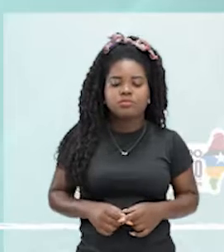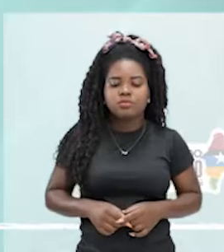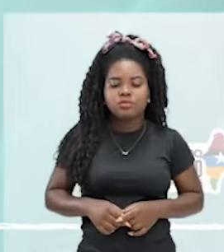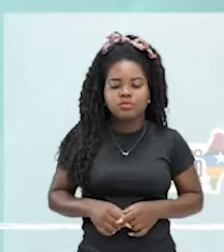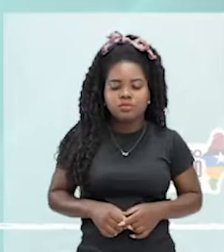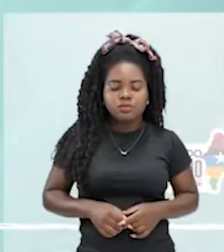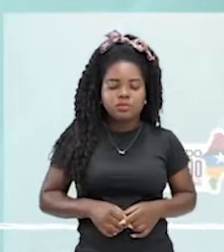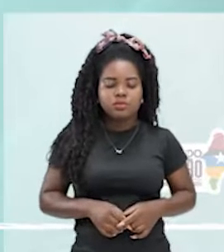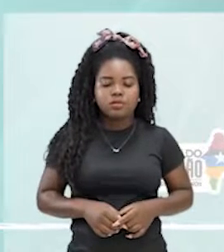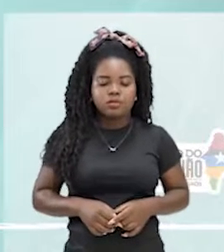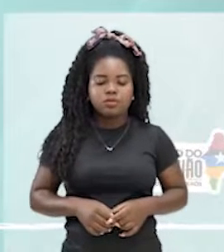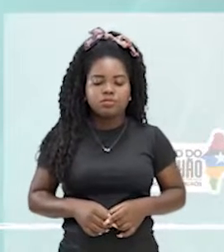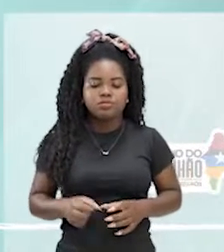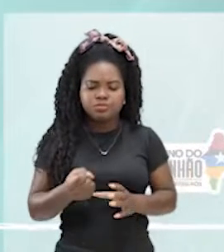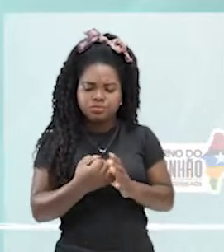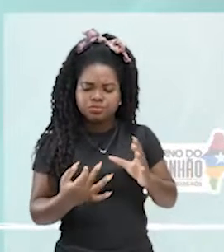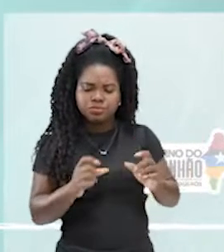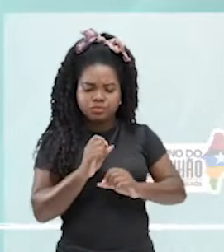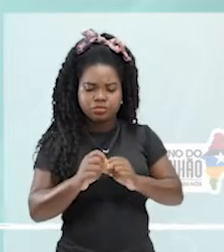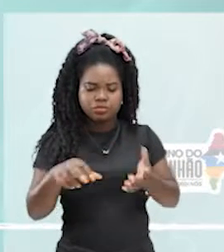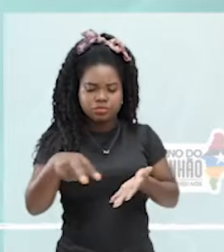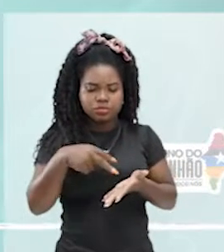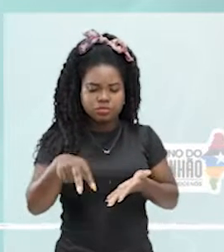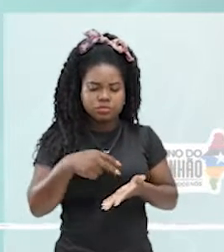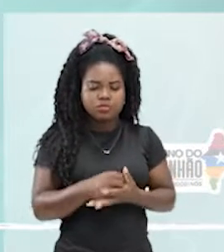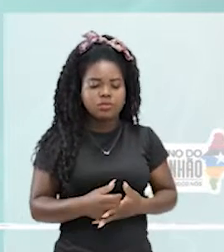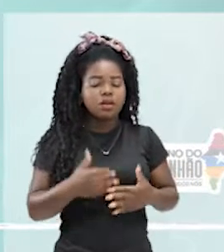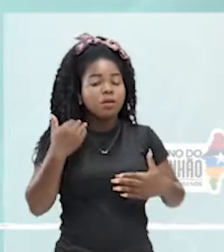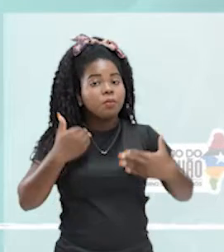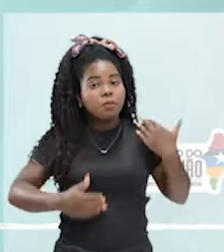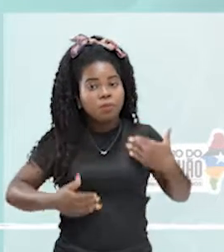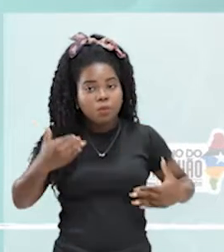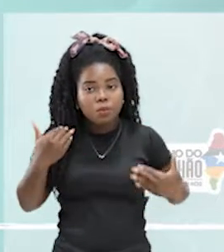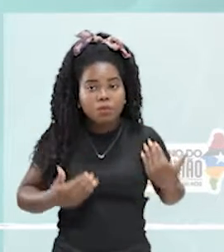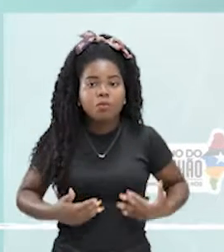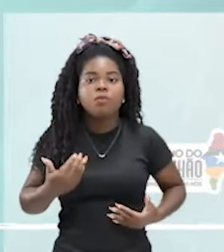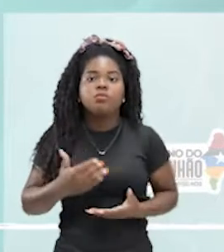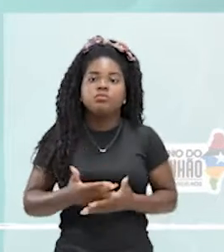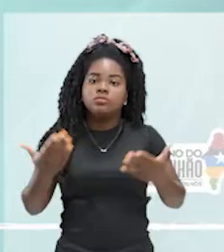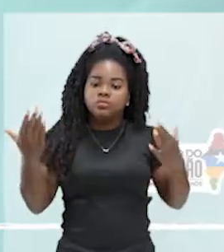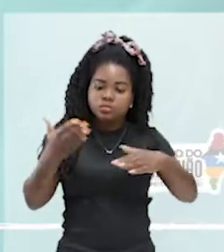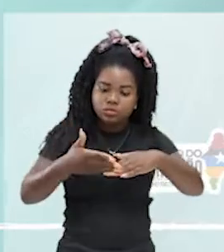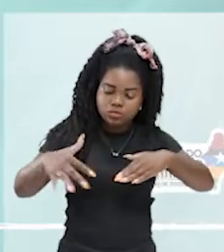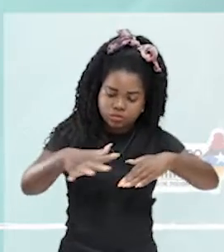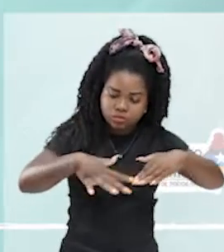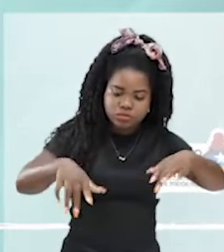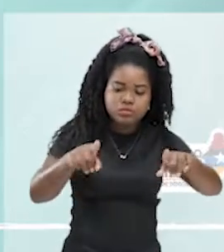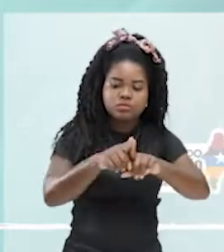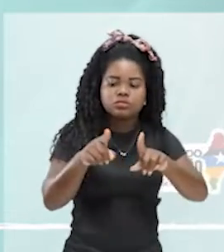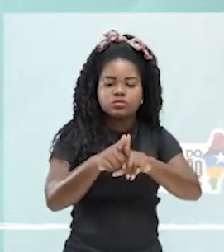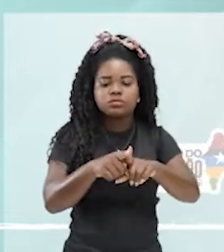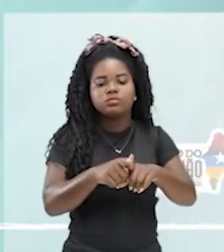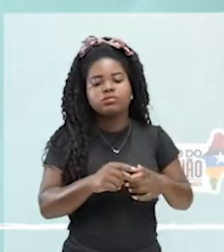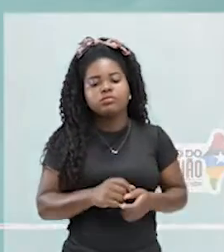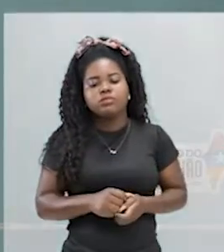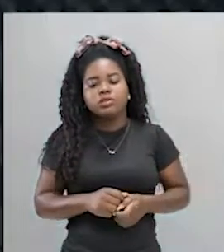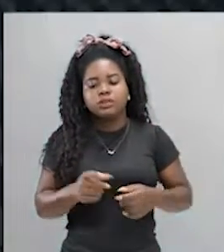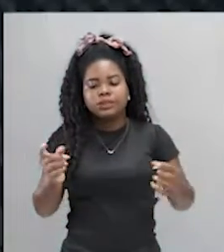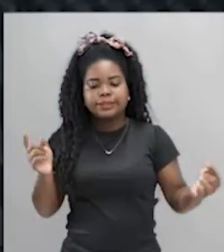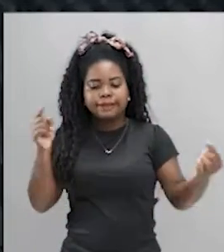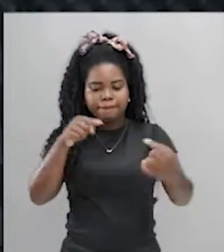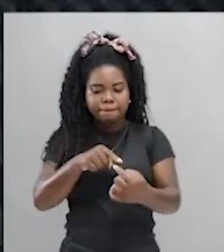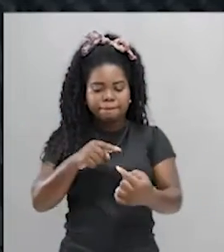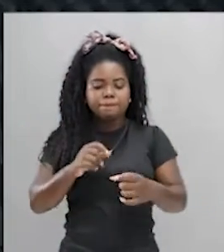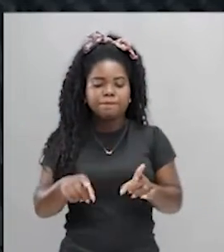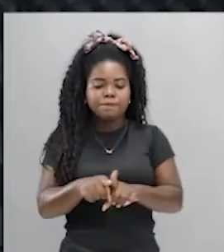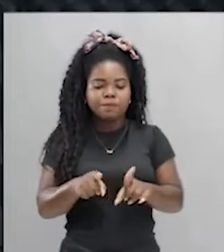Agitação, inquietude, características. Ele é muito físico, ele é muito contemporâneo e ao mesmo tempo muito contestador. O ator